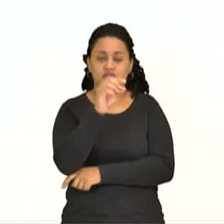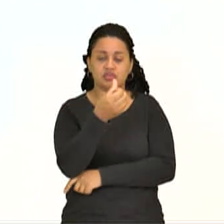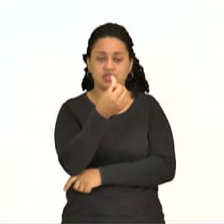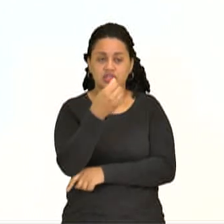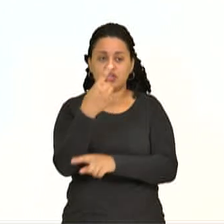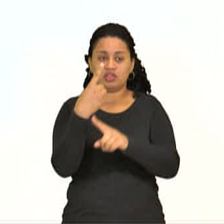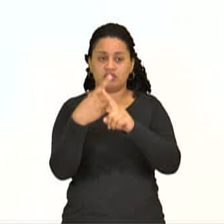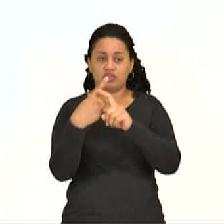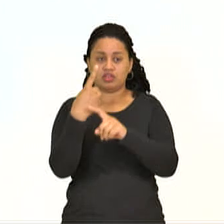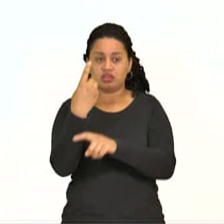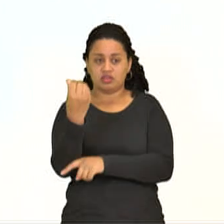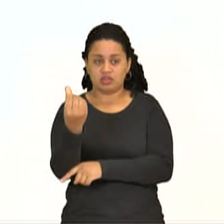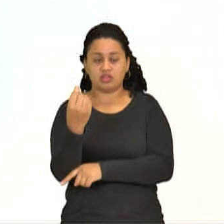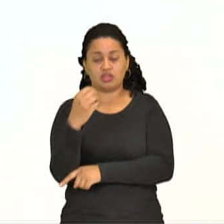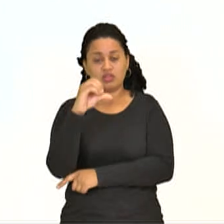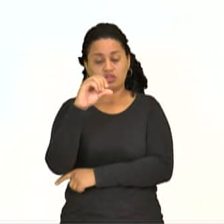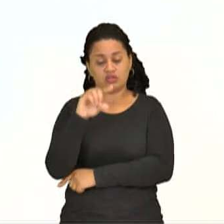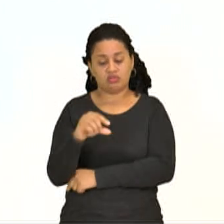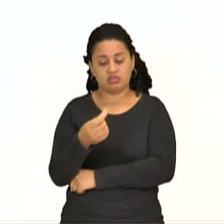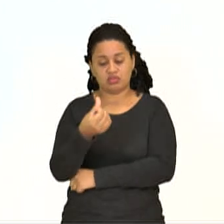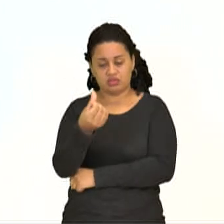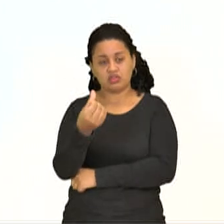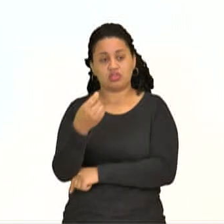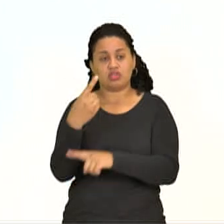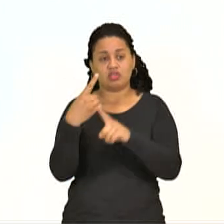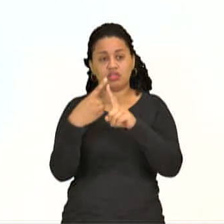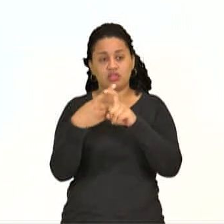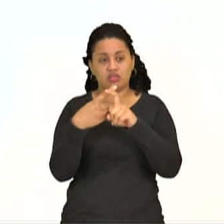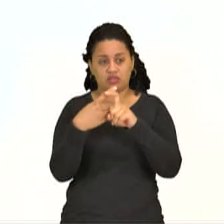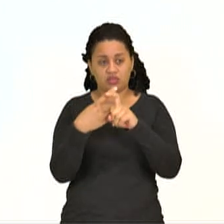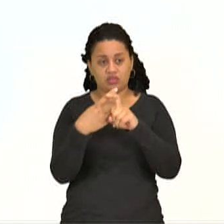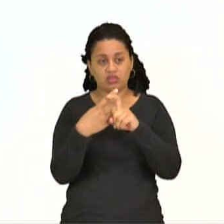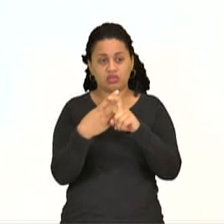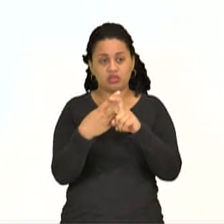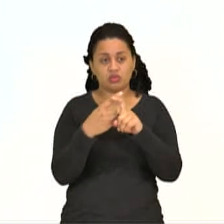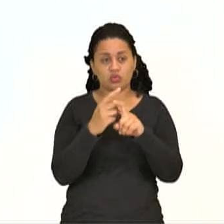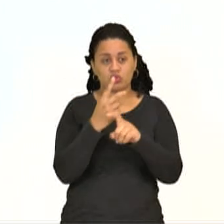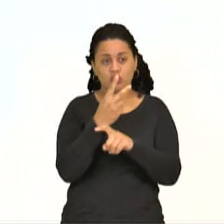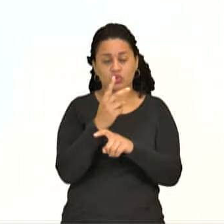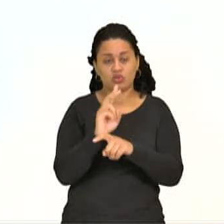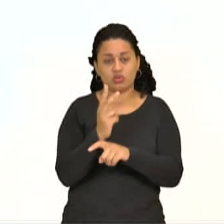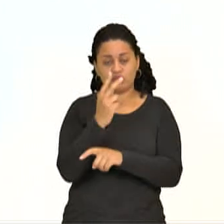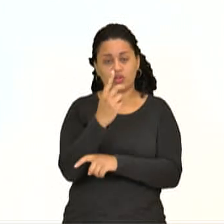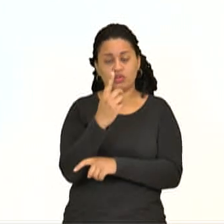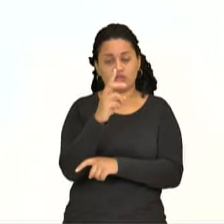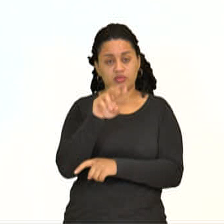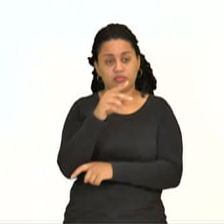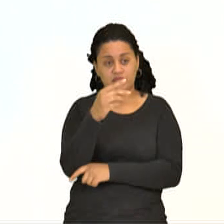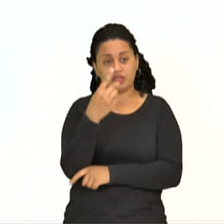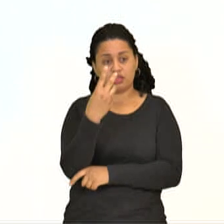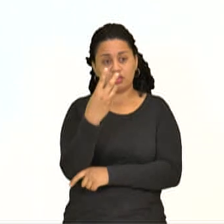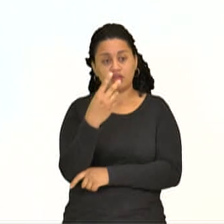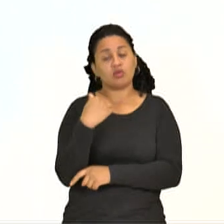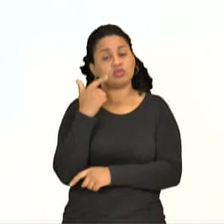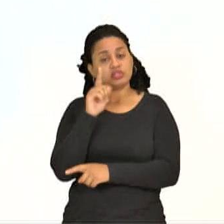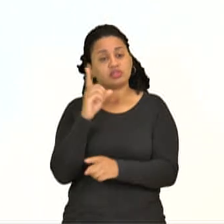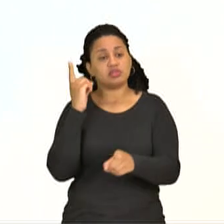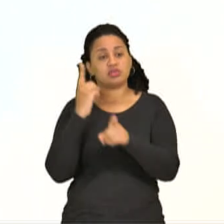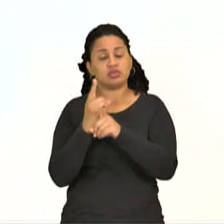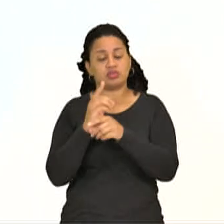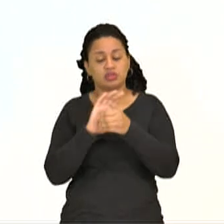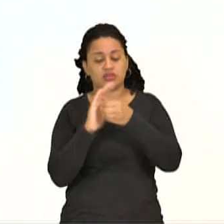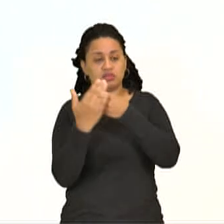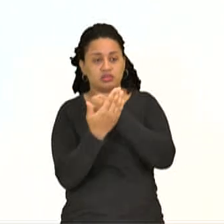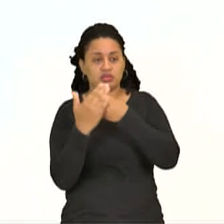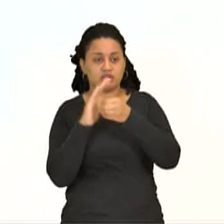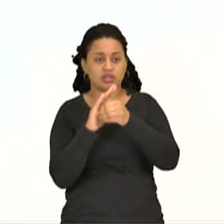e 16 vai dar 9,6, multiplicado por 2 e o valor de π, que é 3,14, portanto, a